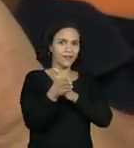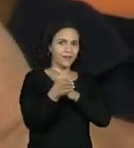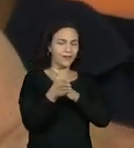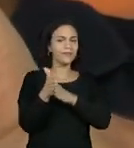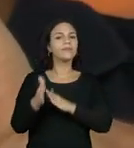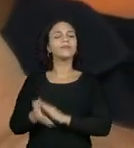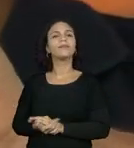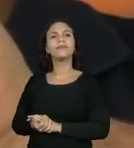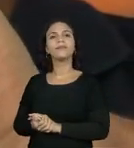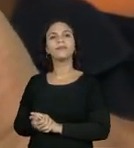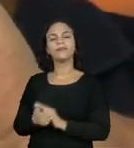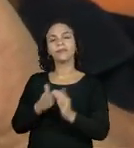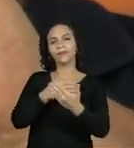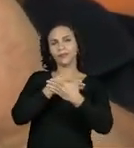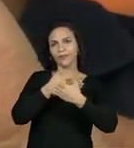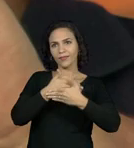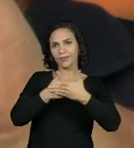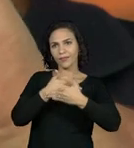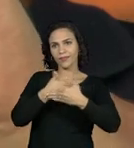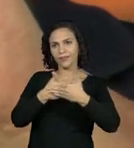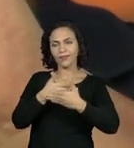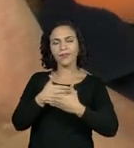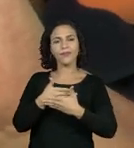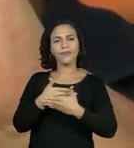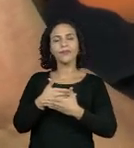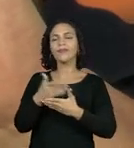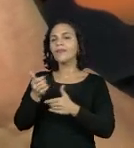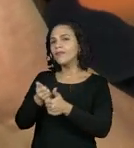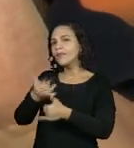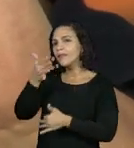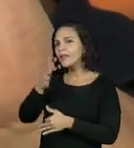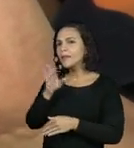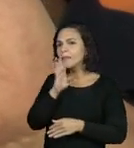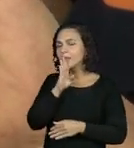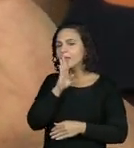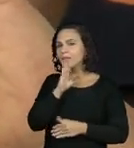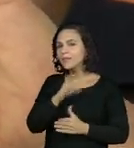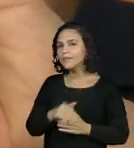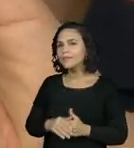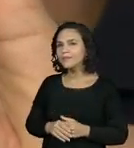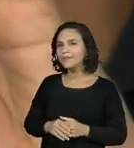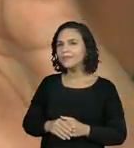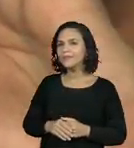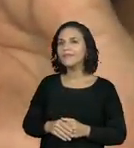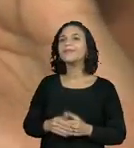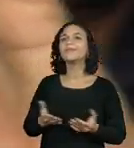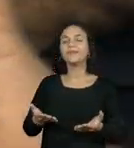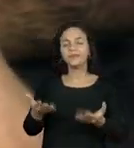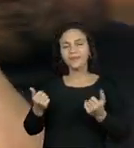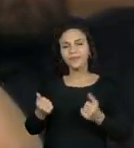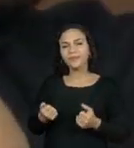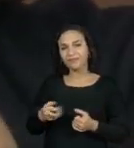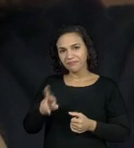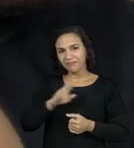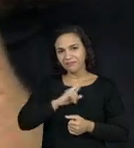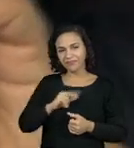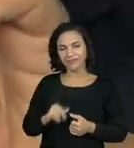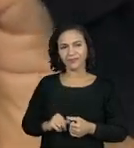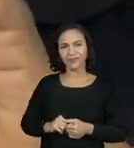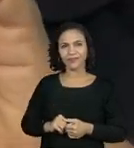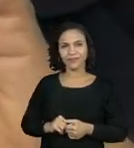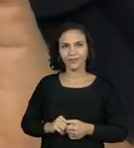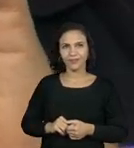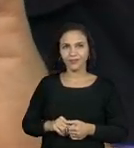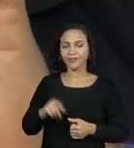lá. Ó, o pessoal do chat parou ali, né? Tem problema, turma. Vamos lá.